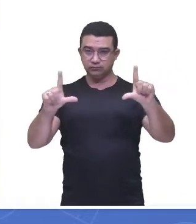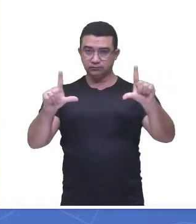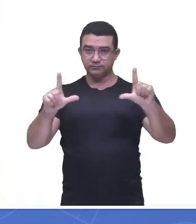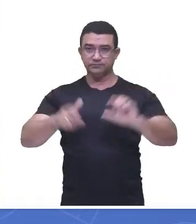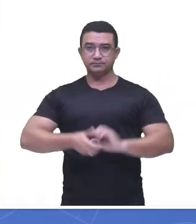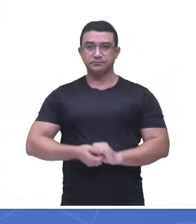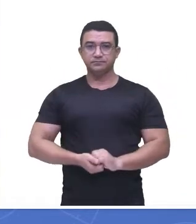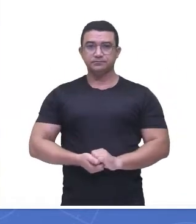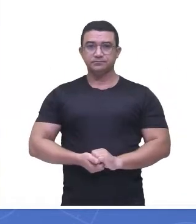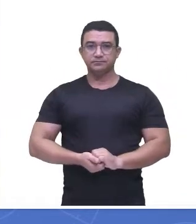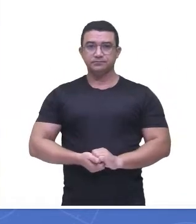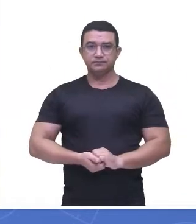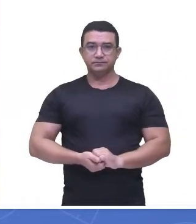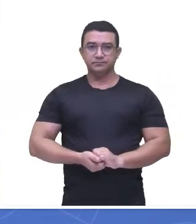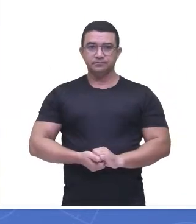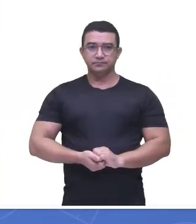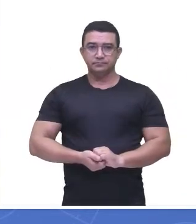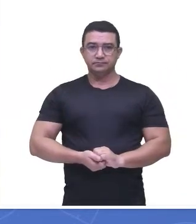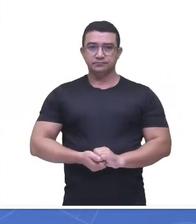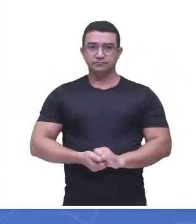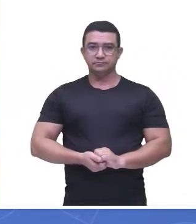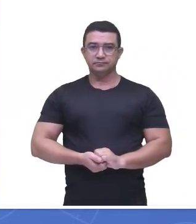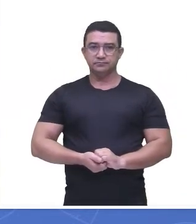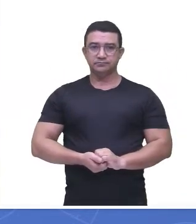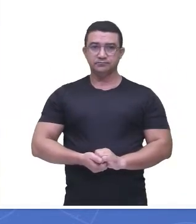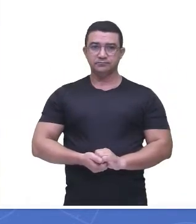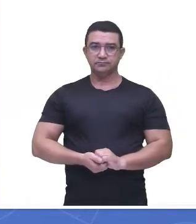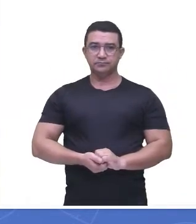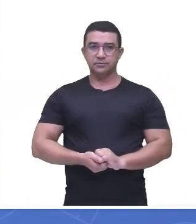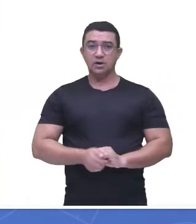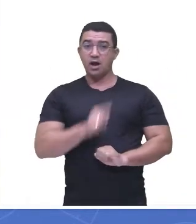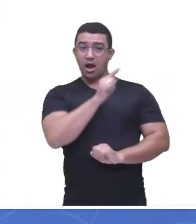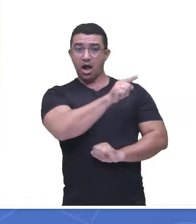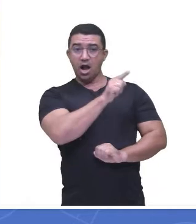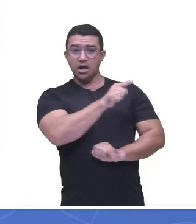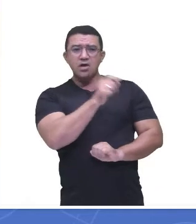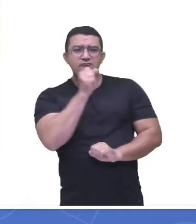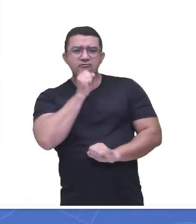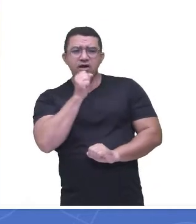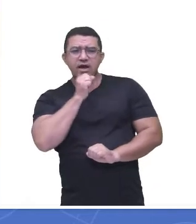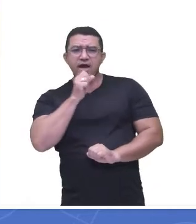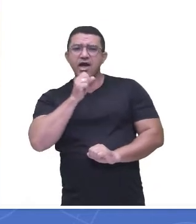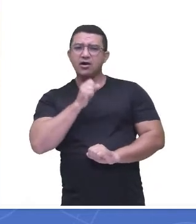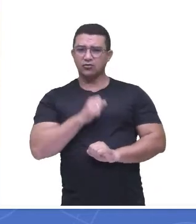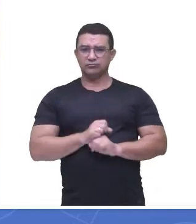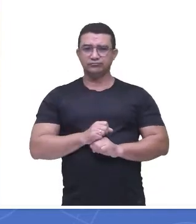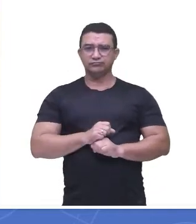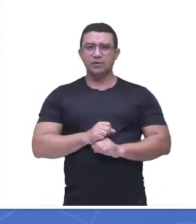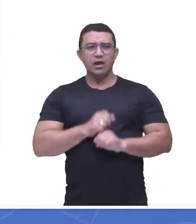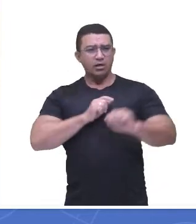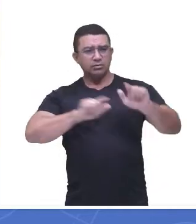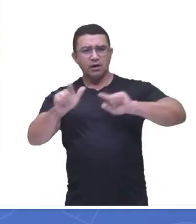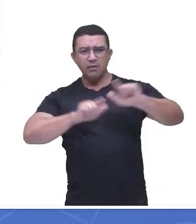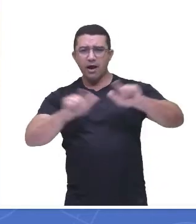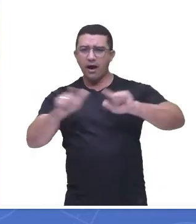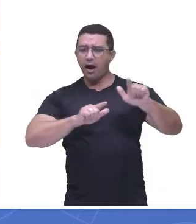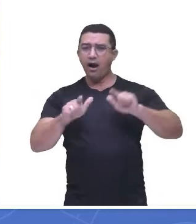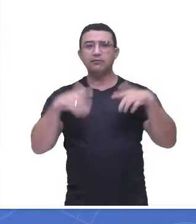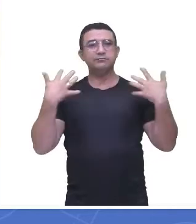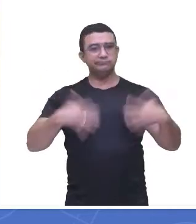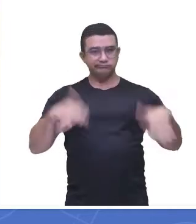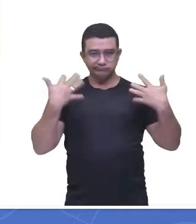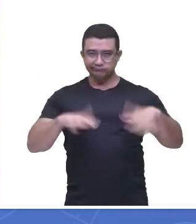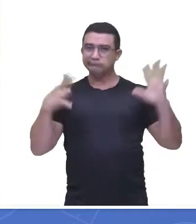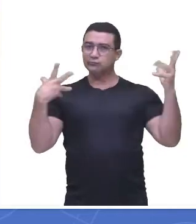sentença. Sentença é frase, né? Todos vocês sabem. Aquele viejo senhor trabalhava